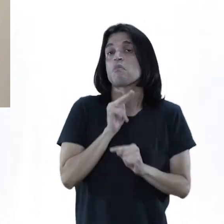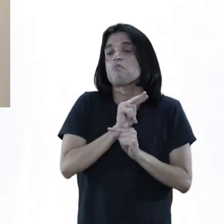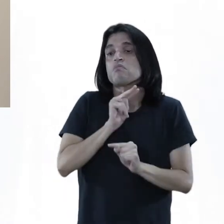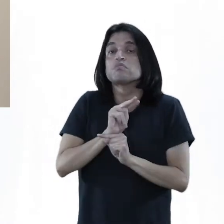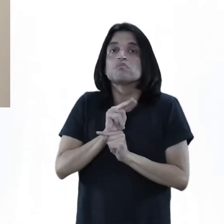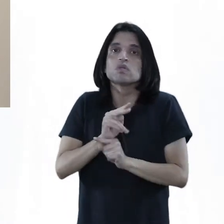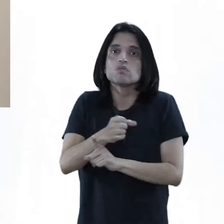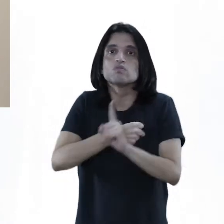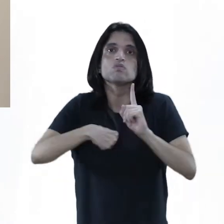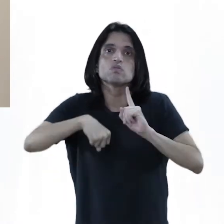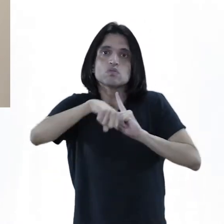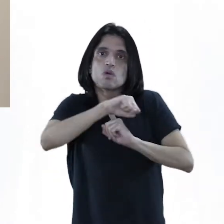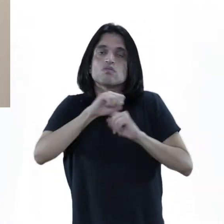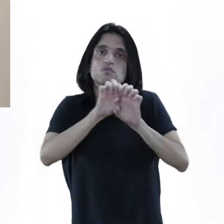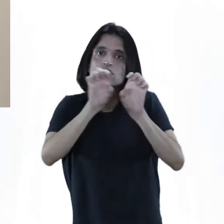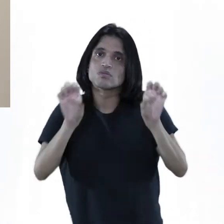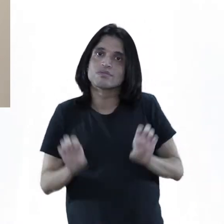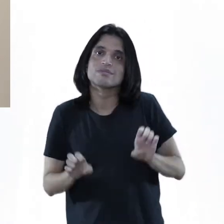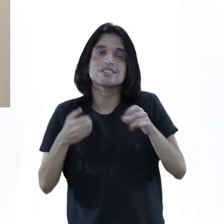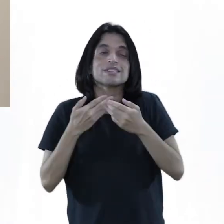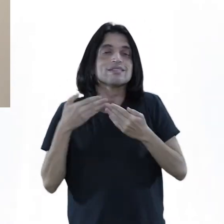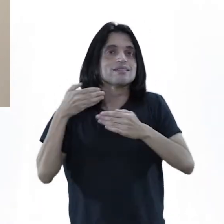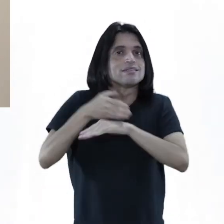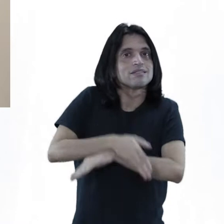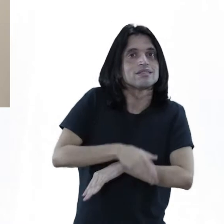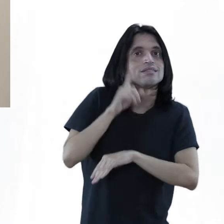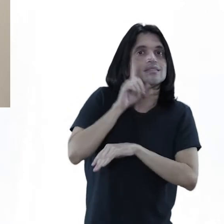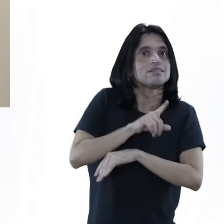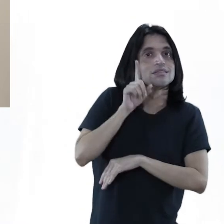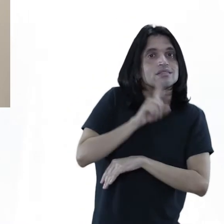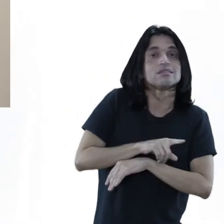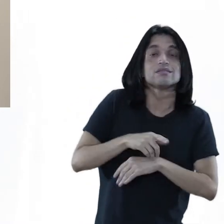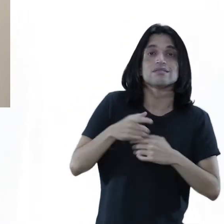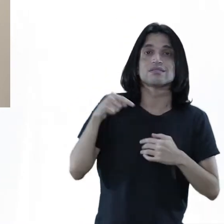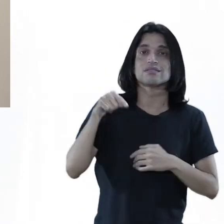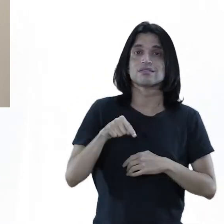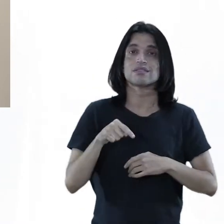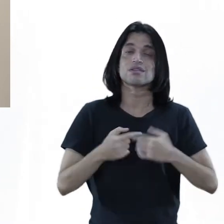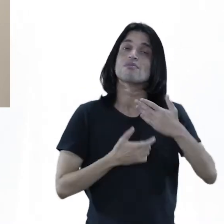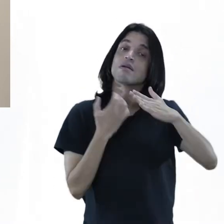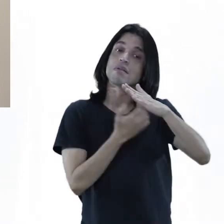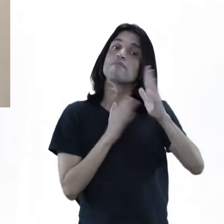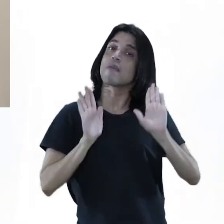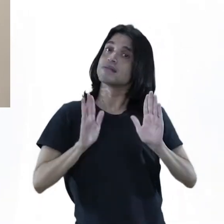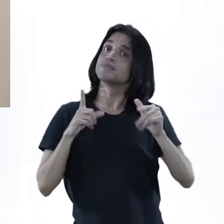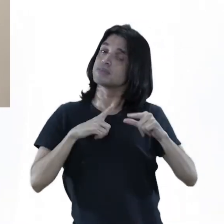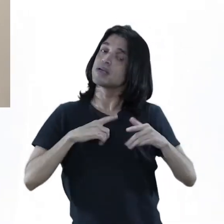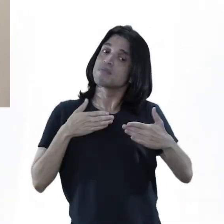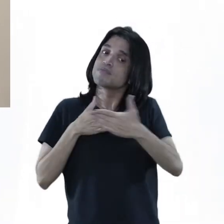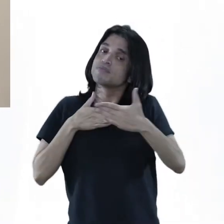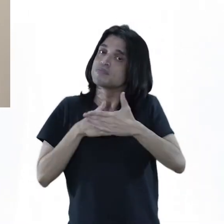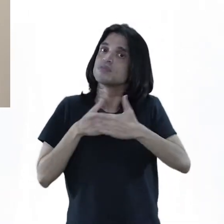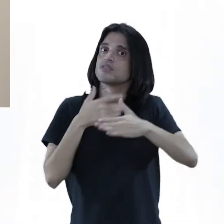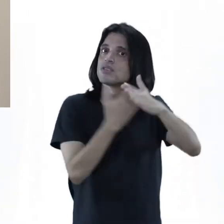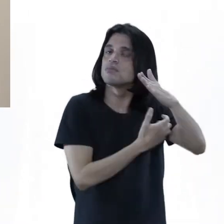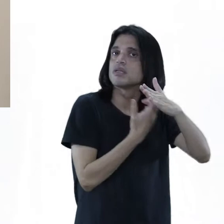estrutural, que mostra bem que, mesmo entrando nos Estados Unidos, há um processo de limitação muito grande, não só de empresas, mas